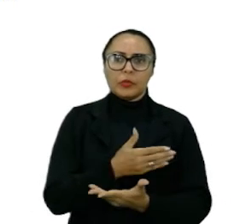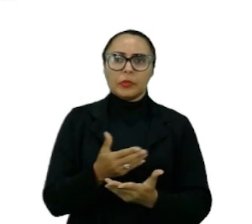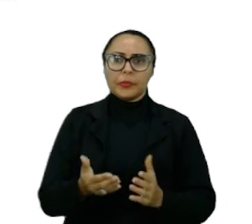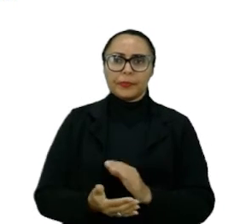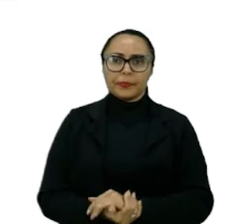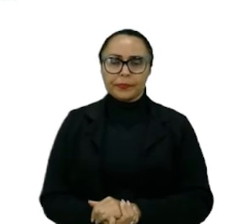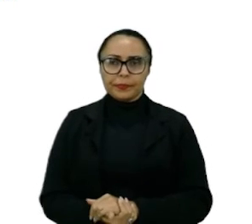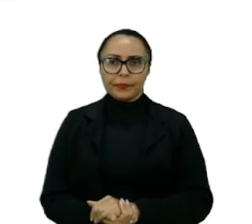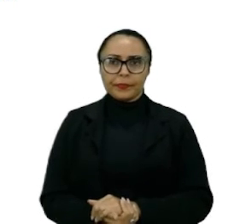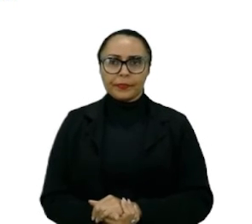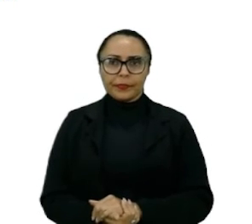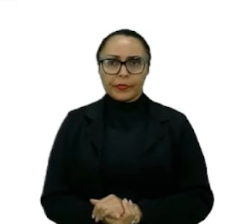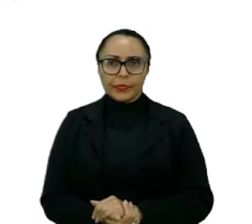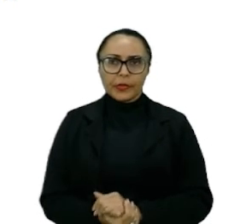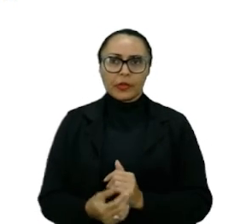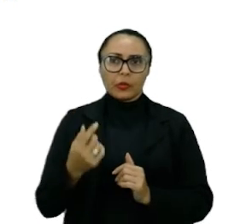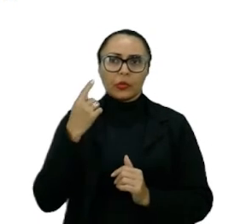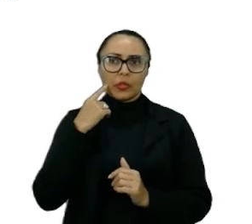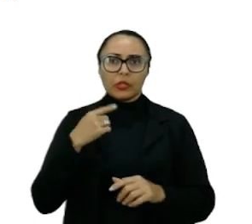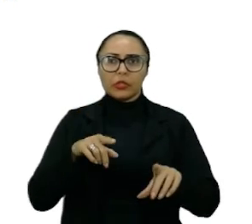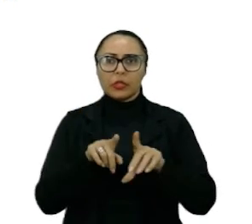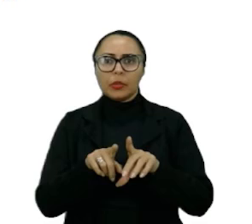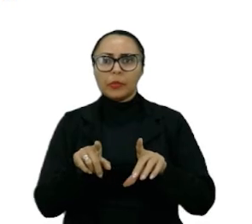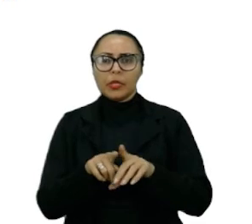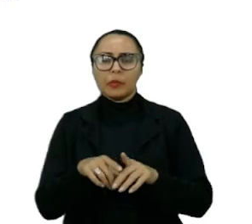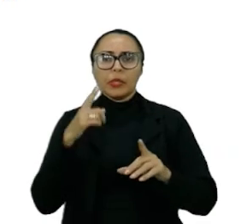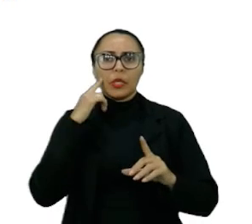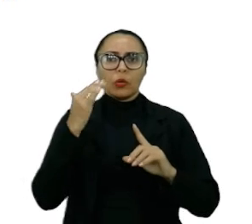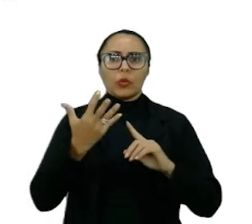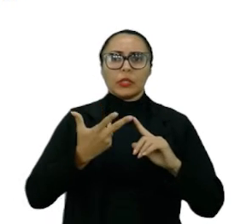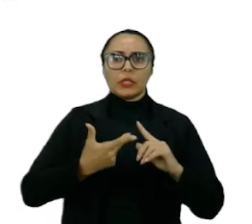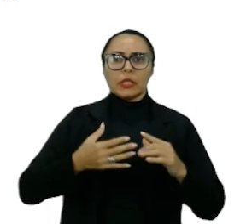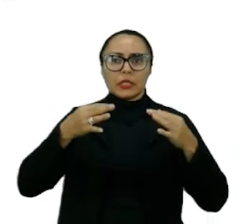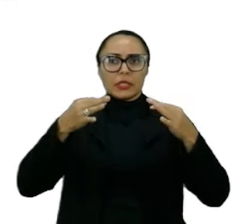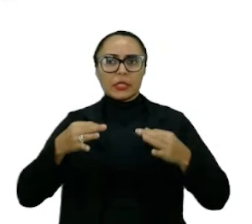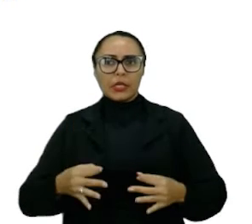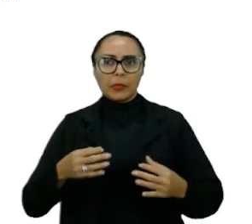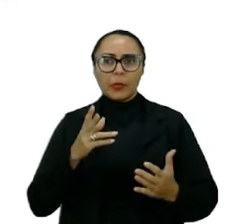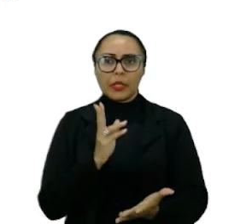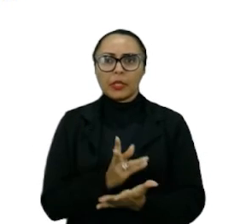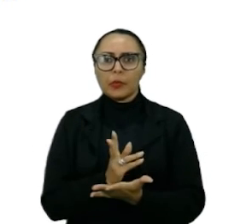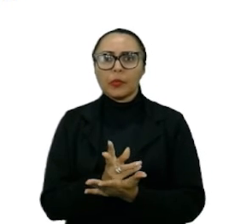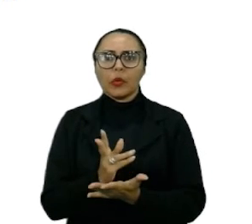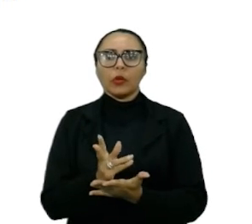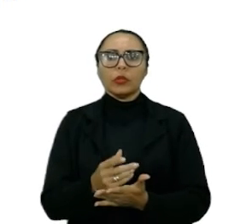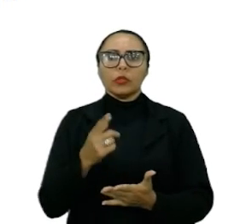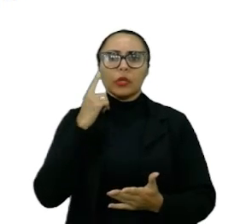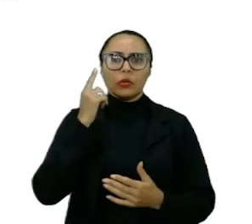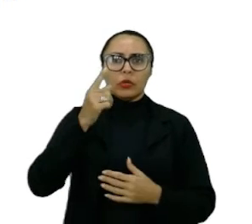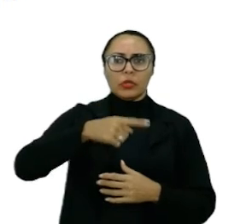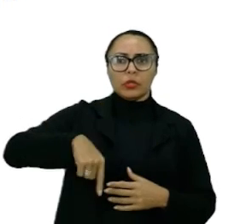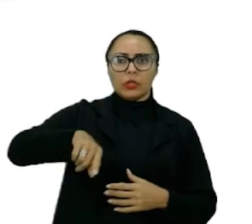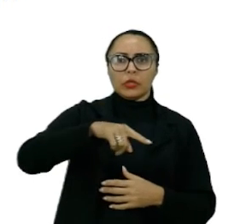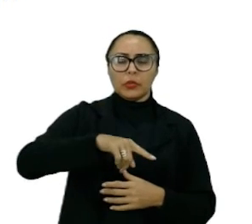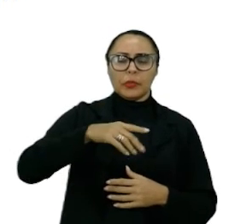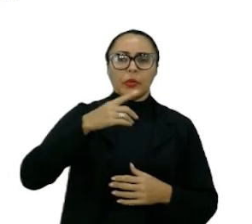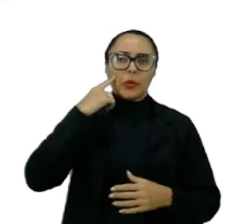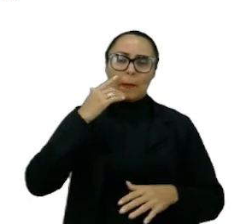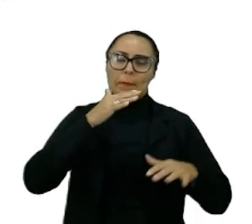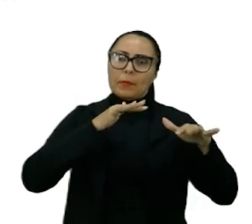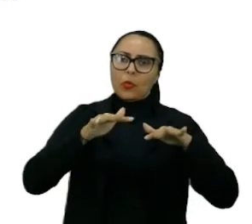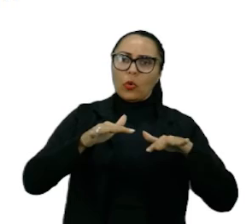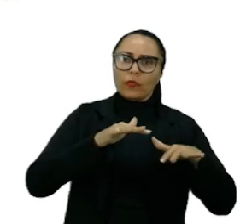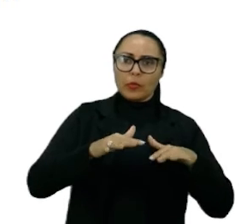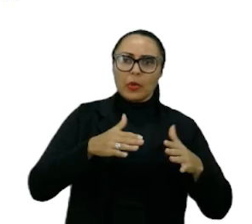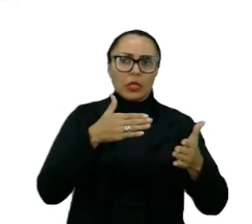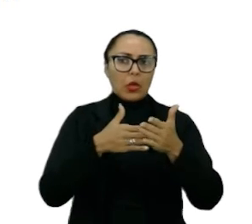de componentes com quantidade suficiente para manter a produção em movimento sem